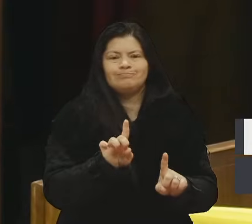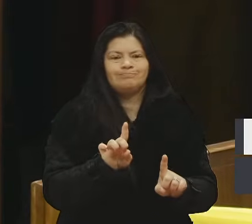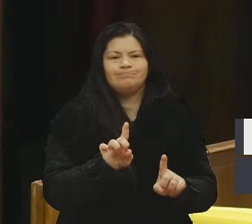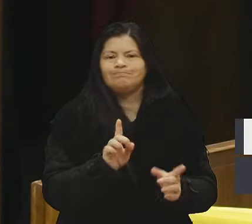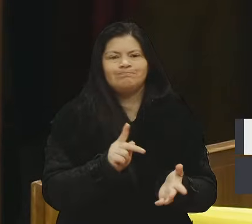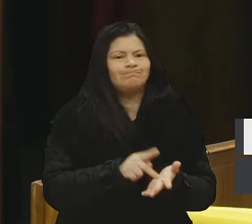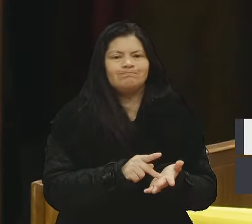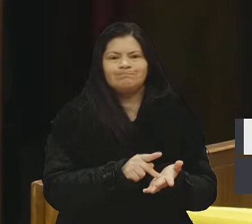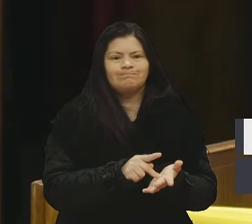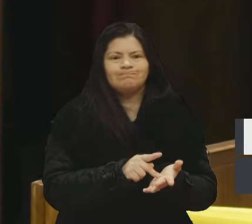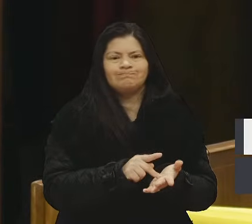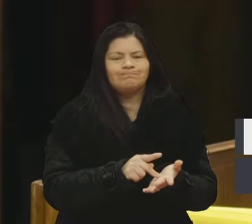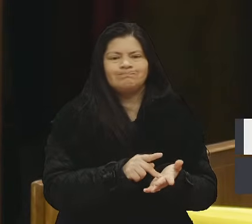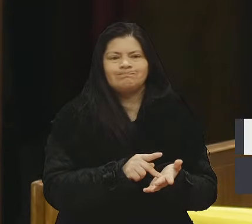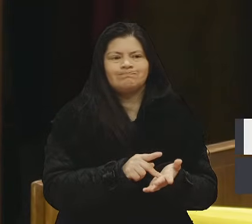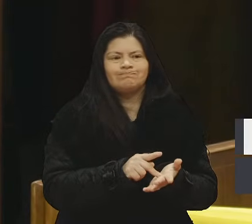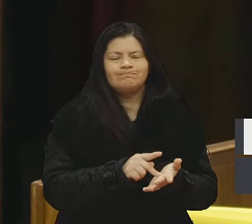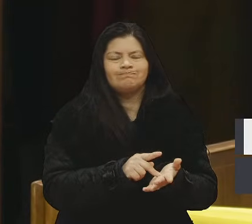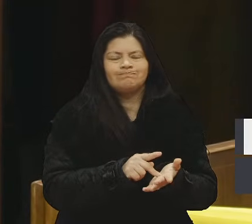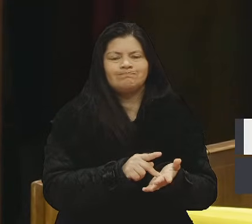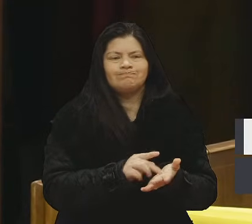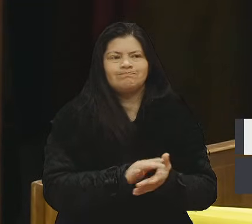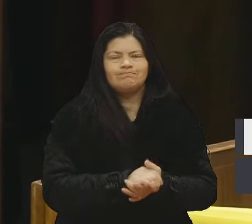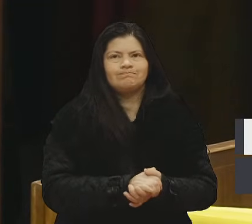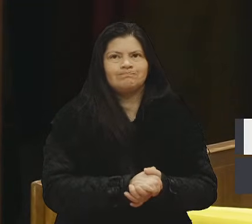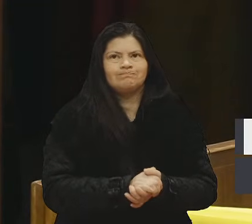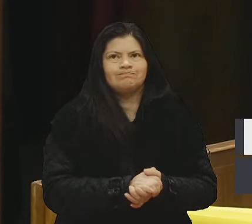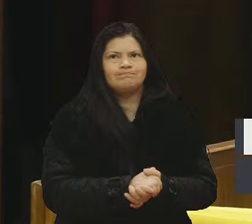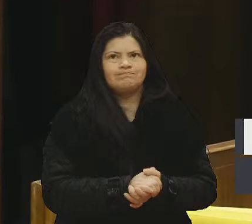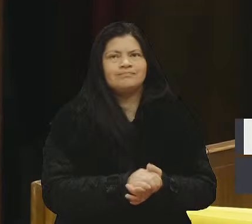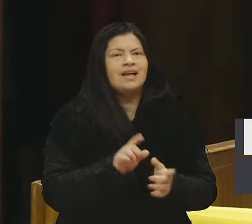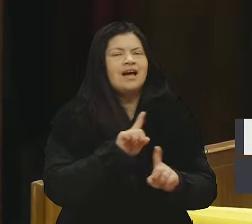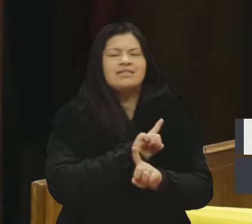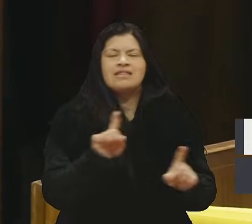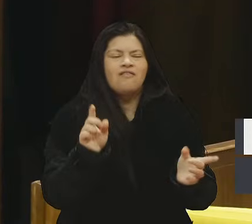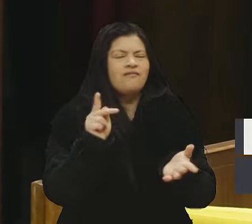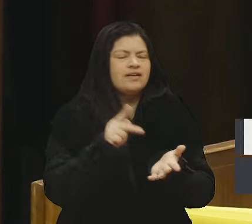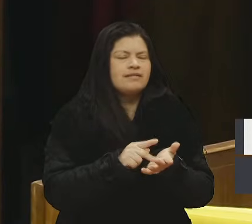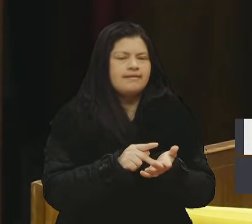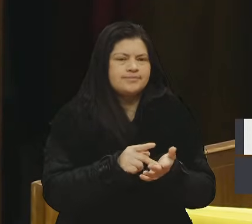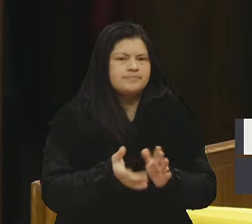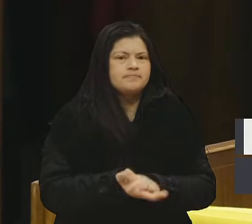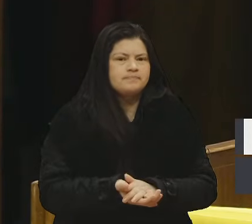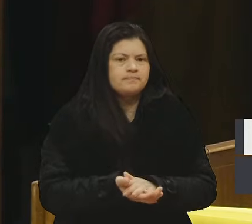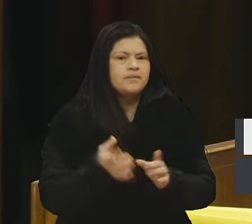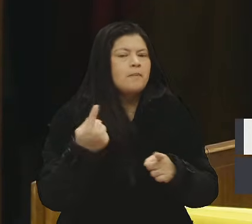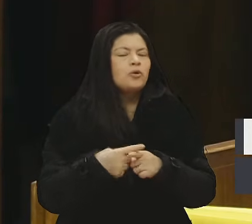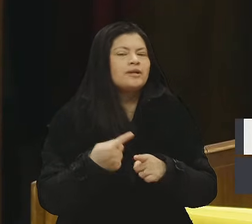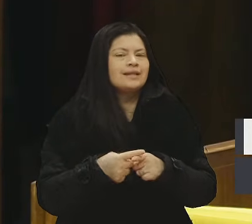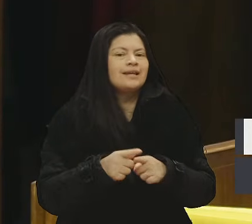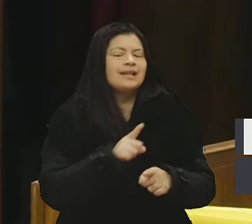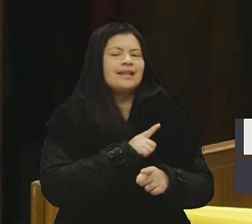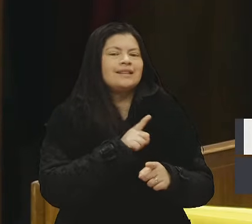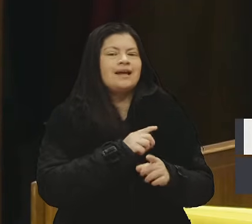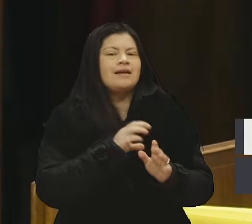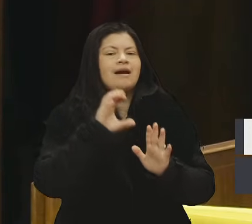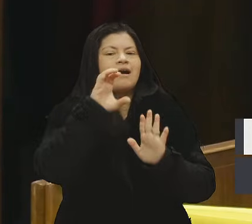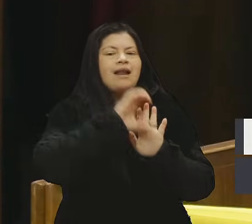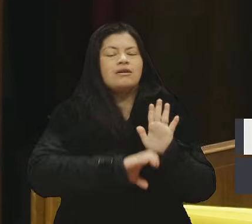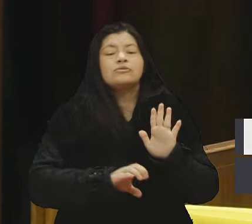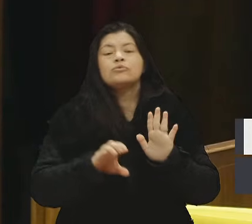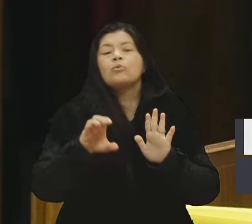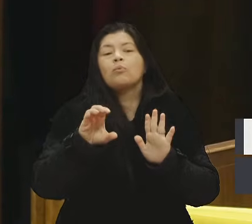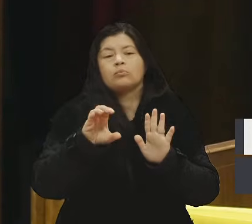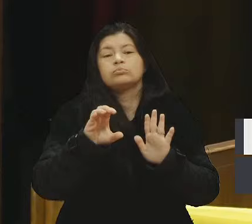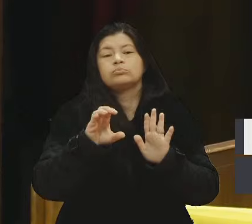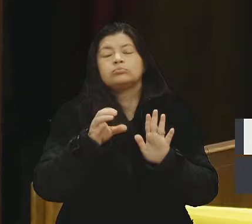tá. Infelizmente não tá. Não tá por quê? Porque tem uma cláusula do contrato que diz